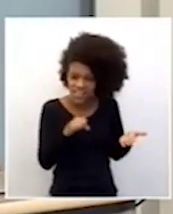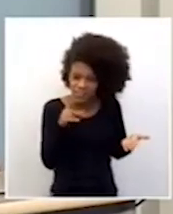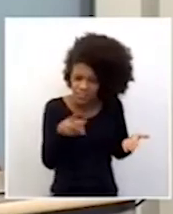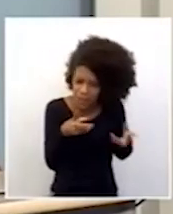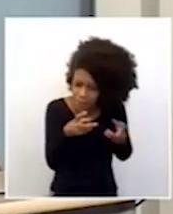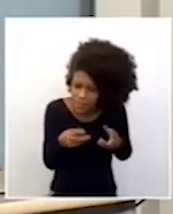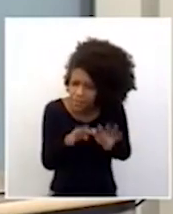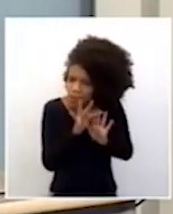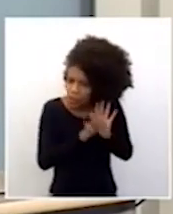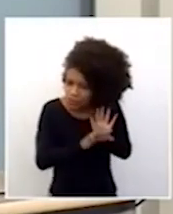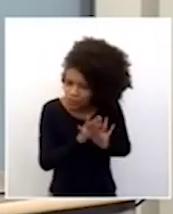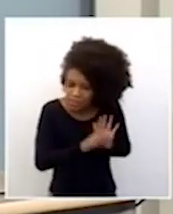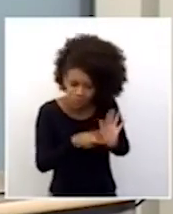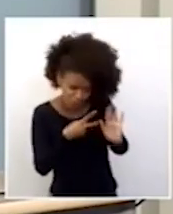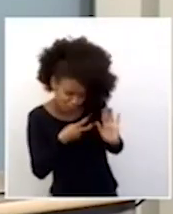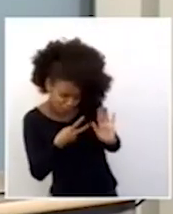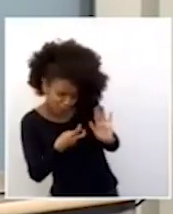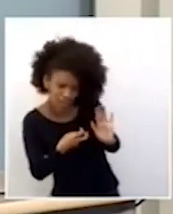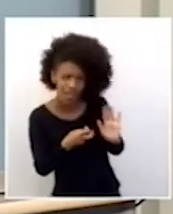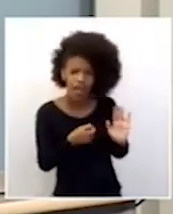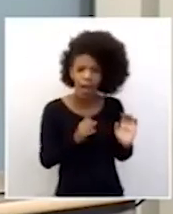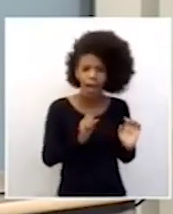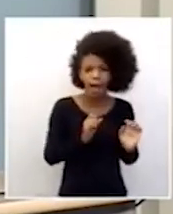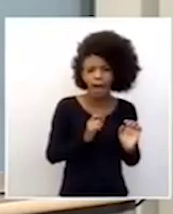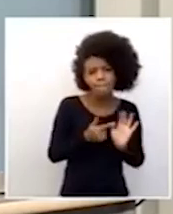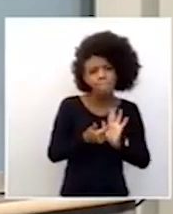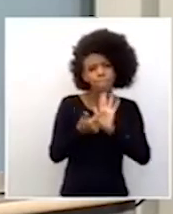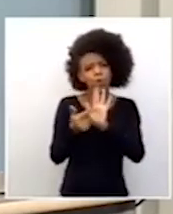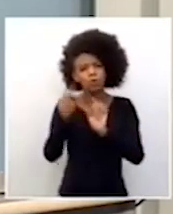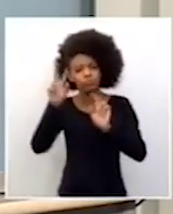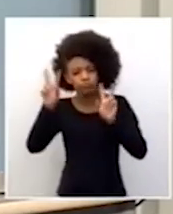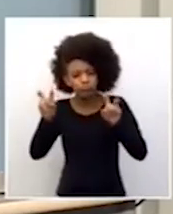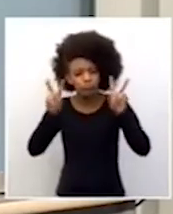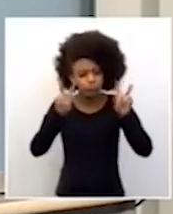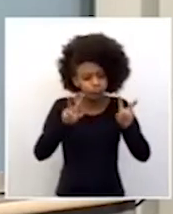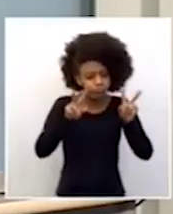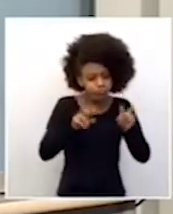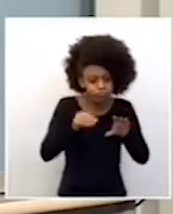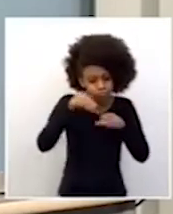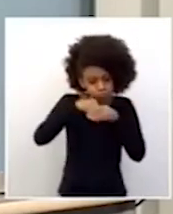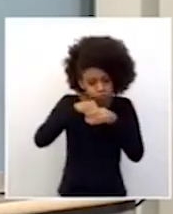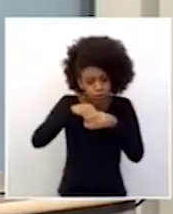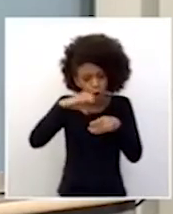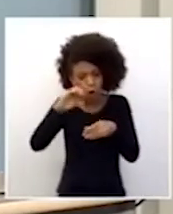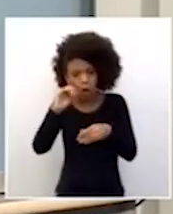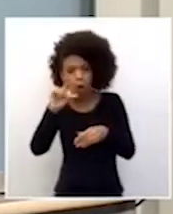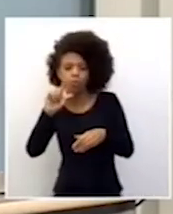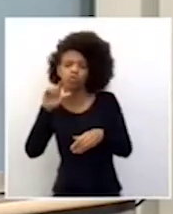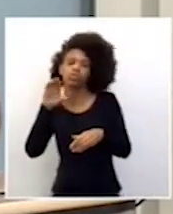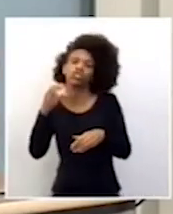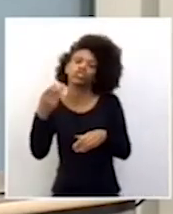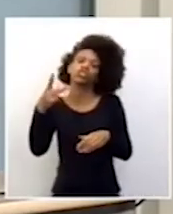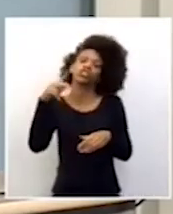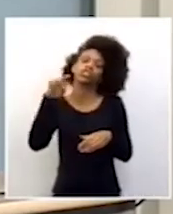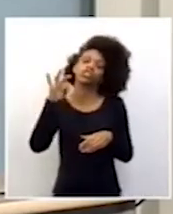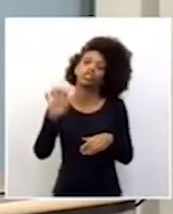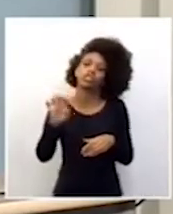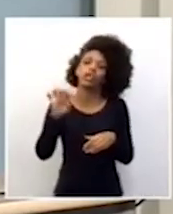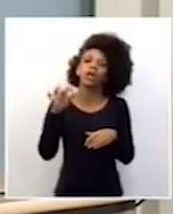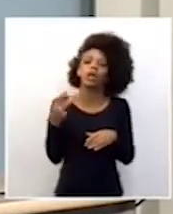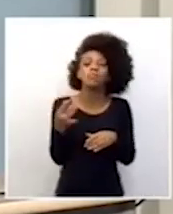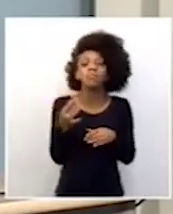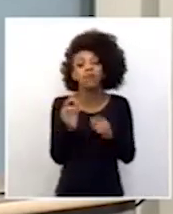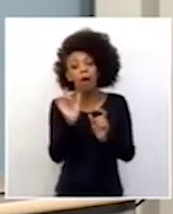gente acabou de ler, aparecem alguns colchetes com reticências dentro. Toda vez que isso acontece é porque nós utilizamos